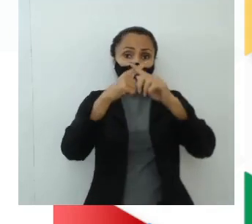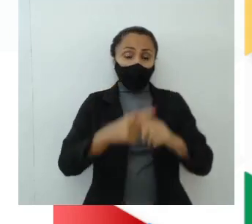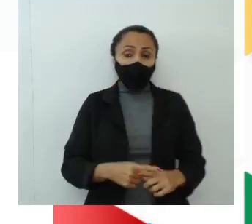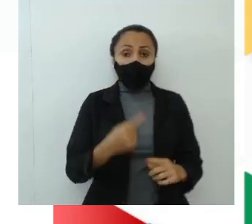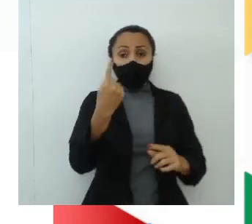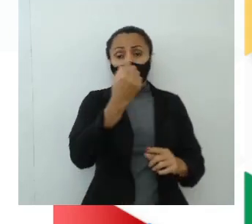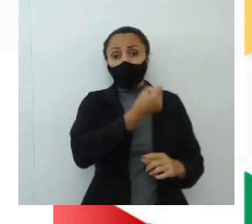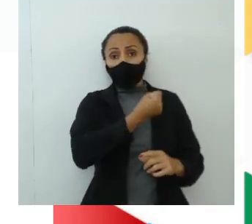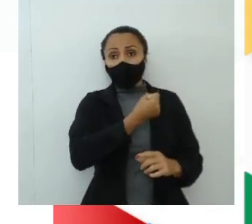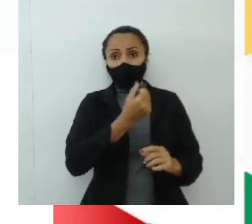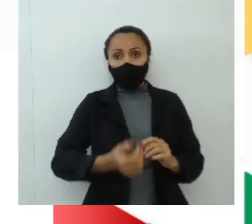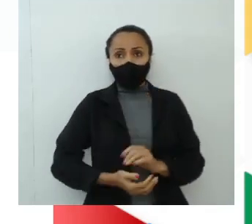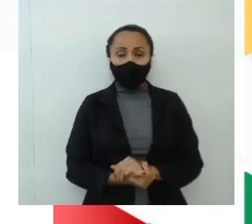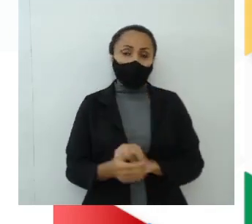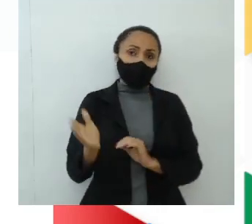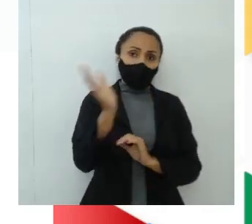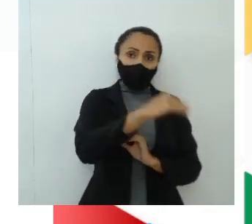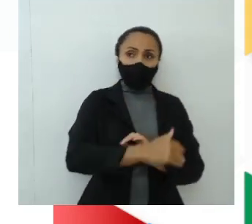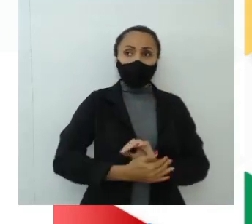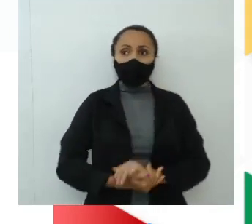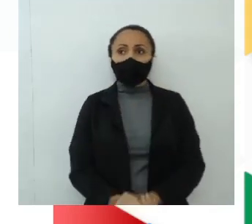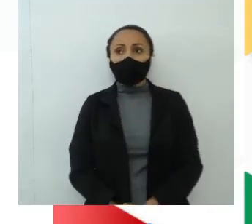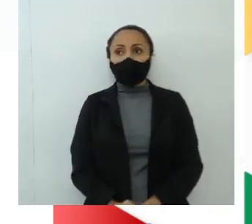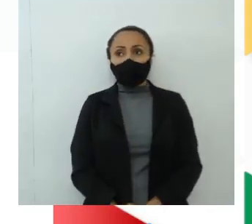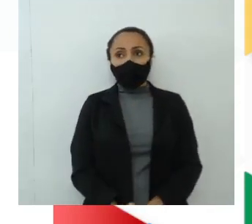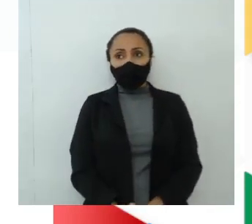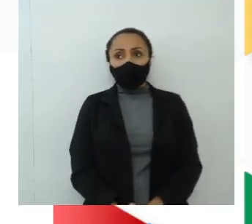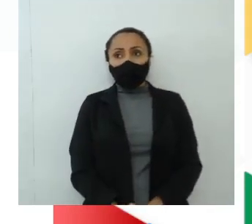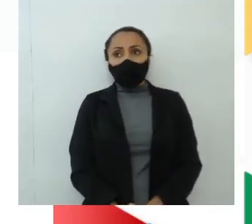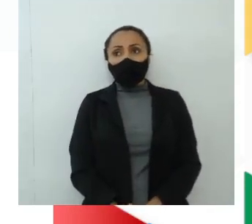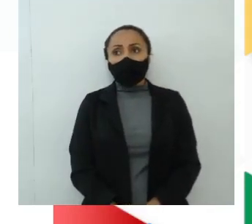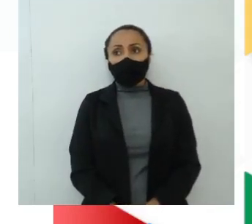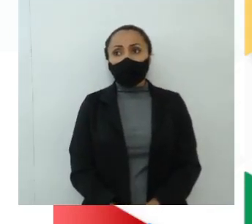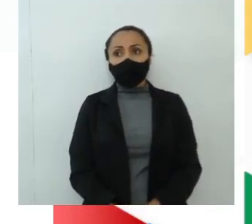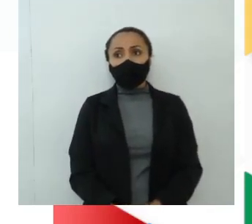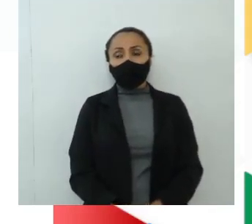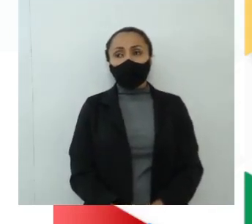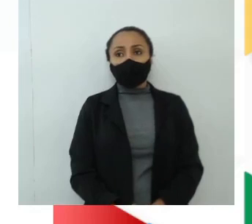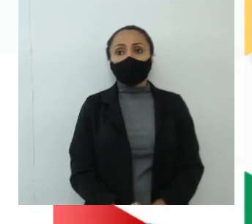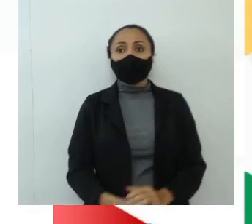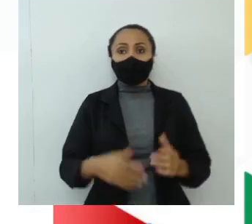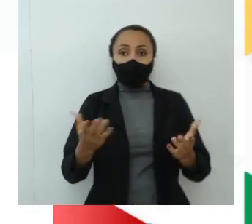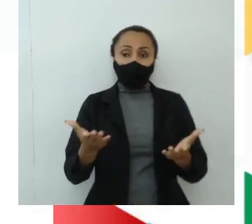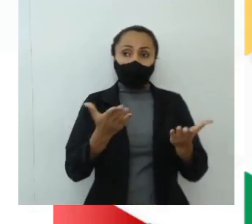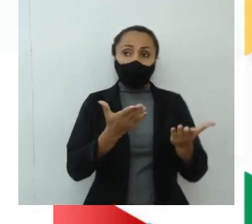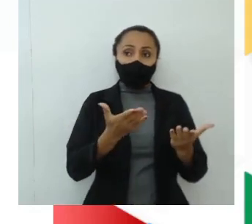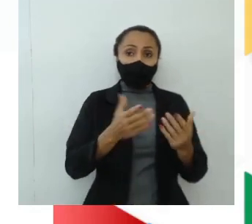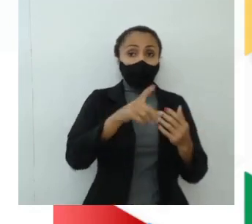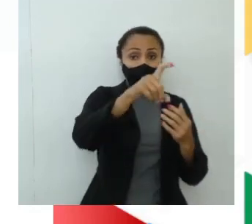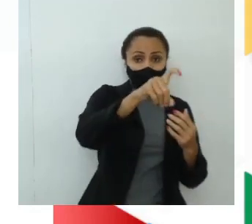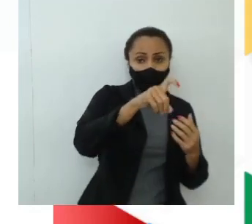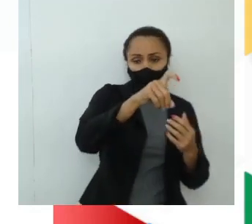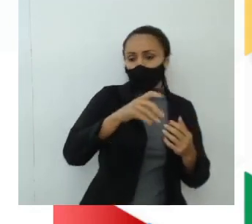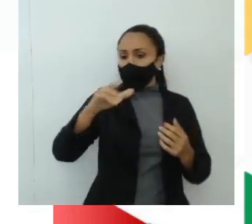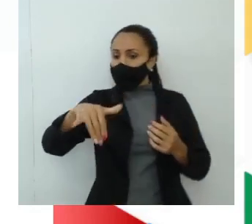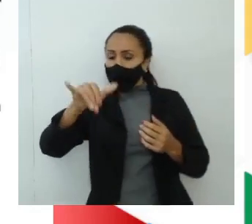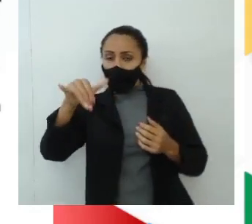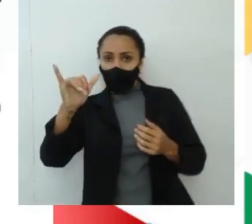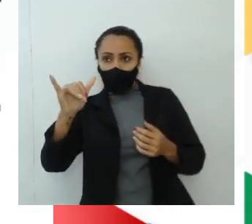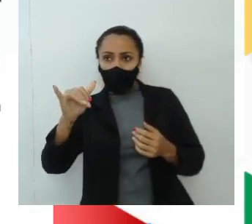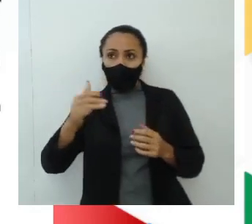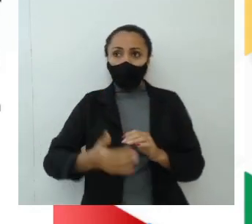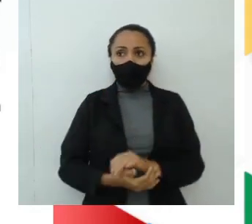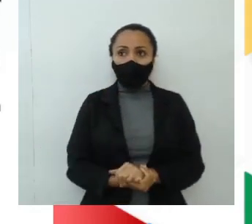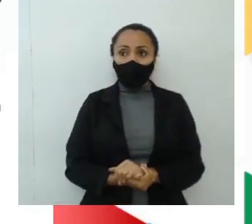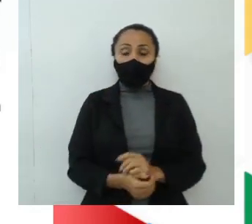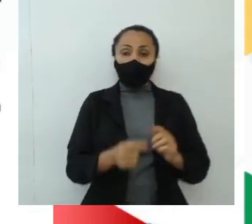número. O que é que eu vou obter? Vem comigo, ó. Vou multiplicar cada um deles, tanto as abscissas como as ordenadas, por um